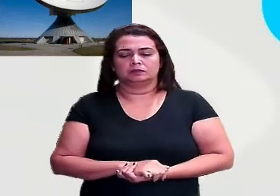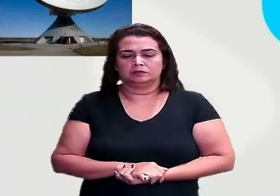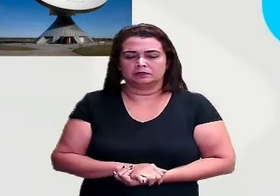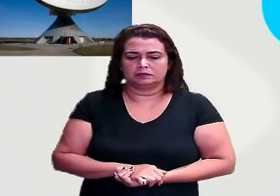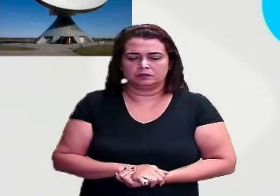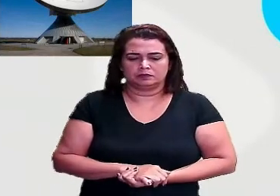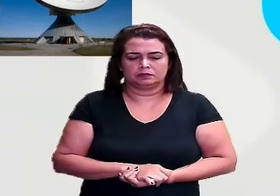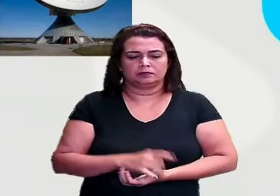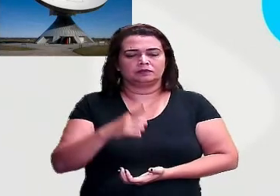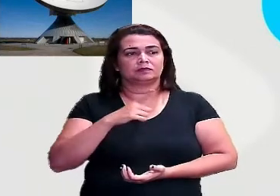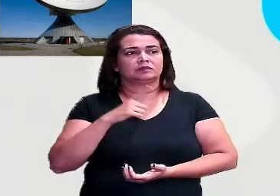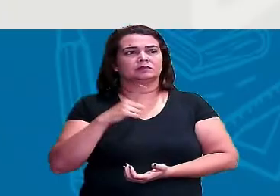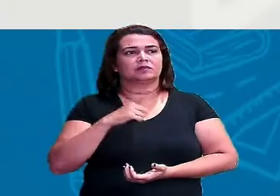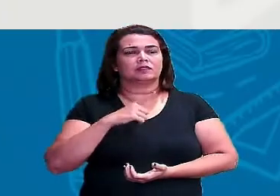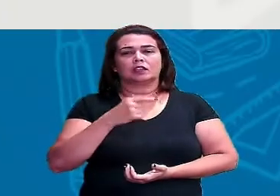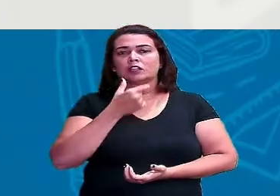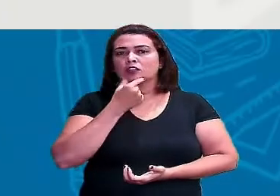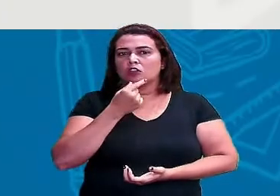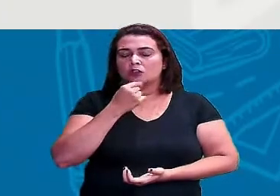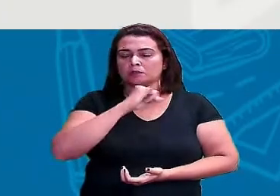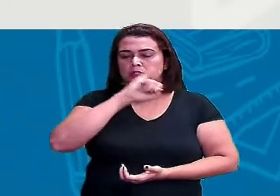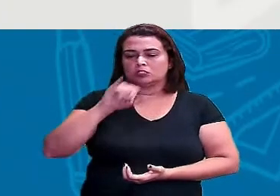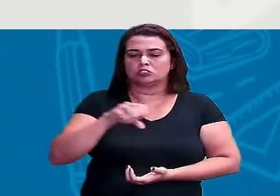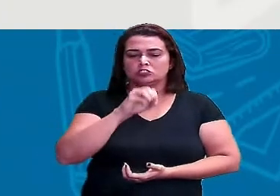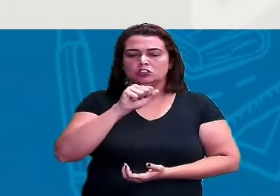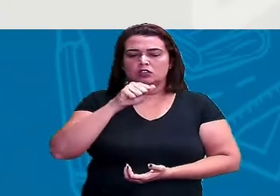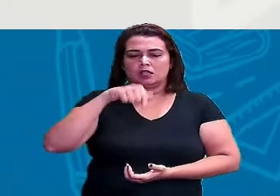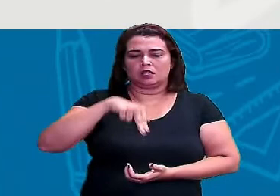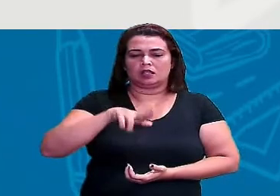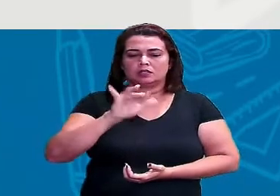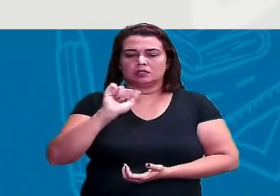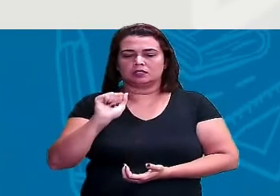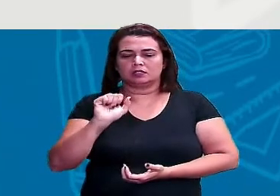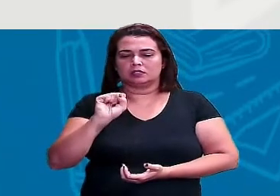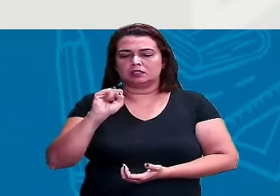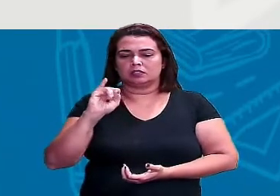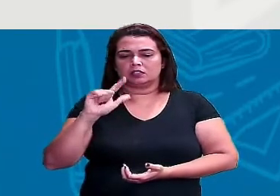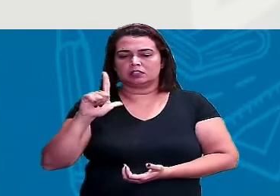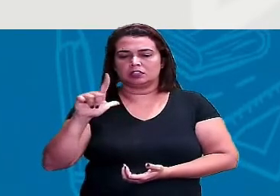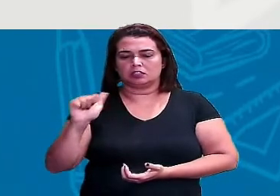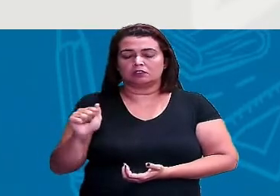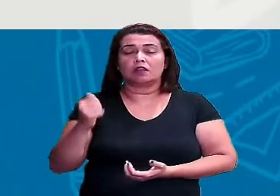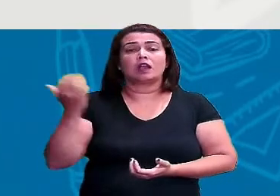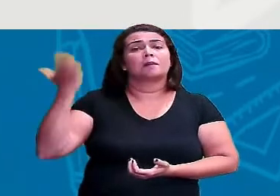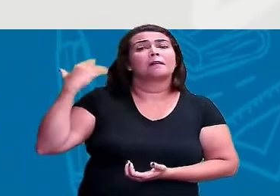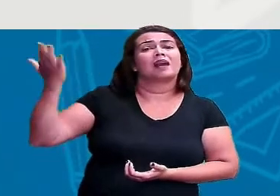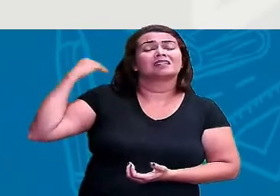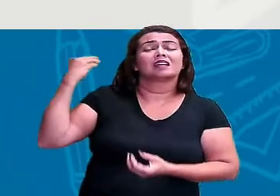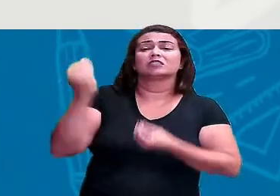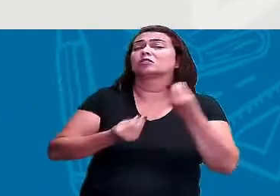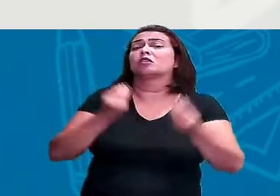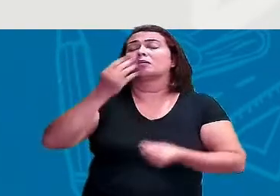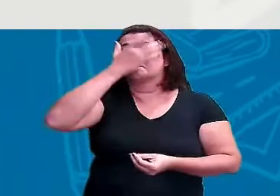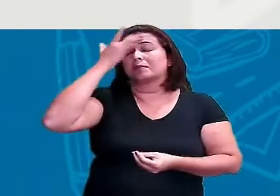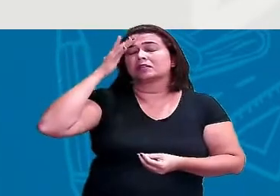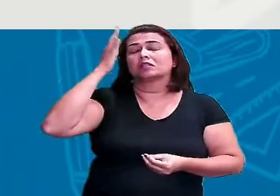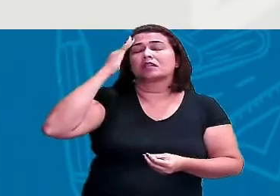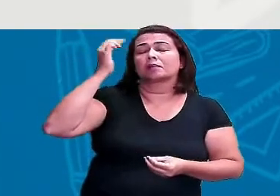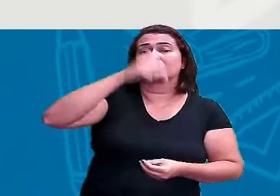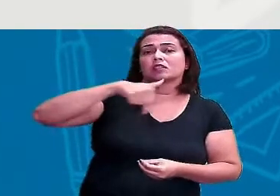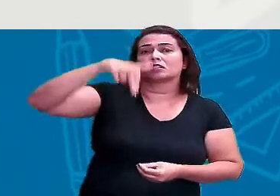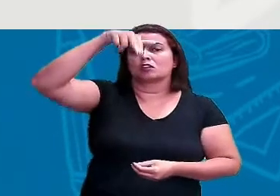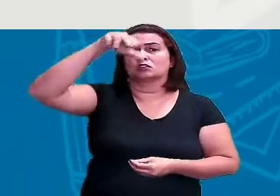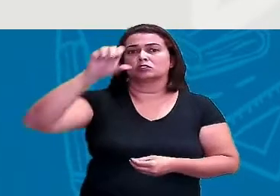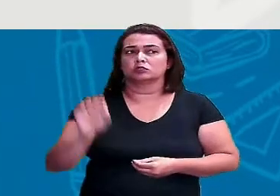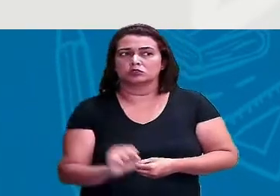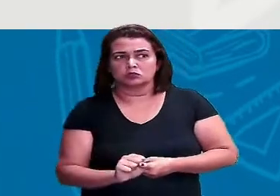Pronto, nós temos aqui o Joaquim Silva, que pergunta: bom dia, professor. Antigamente, como as pessoas sabiam onde era o norte e o sul? E nós